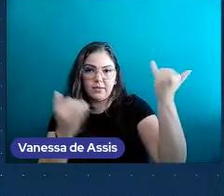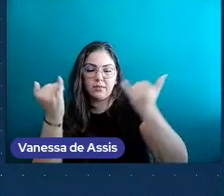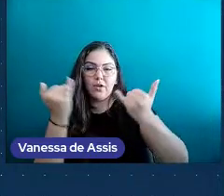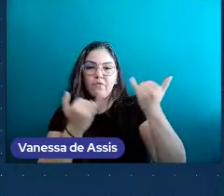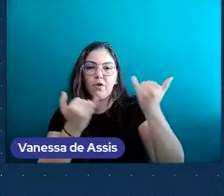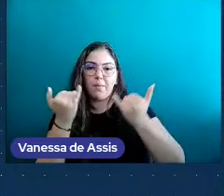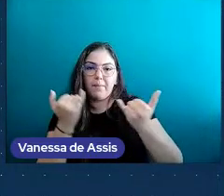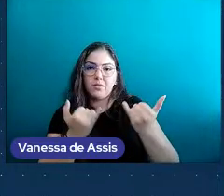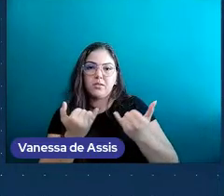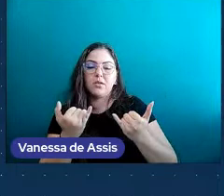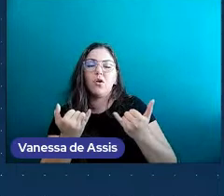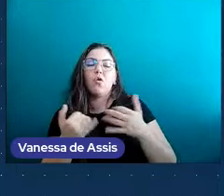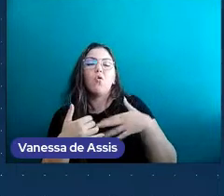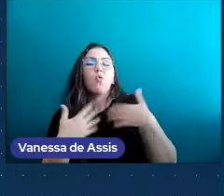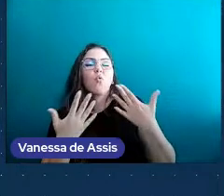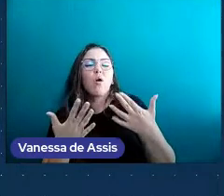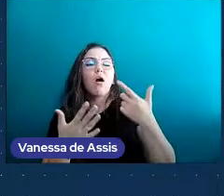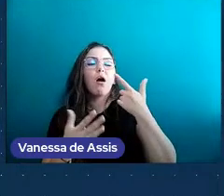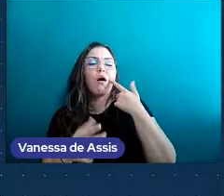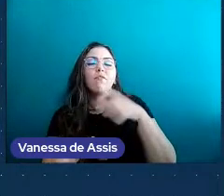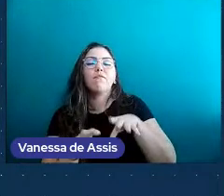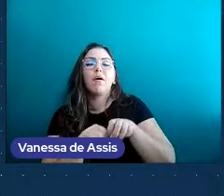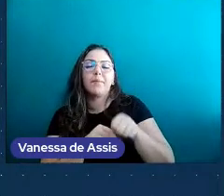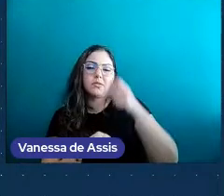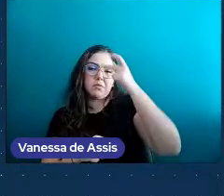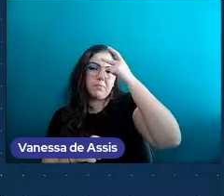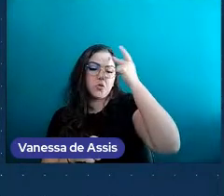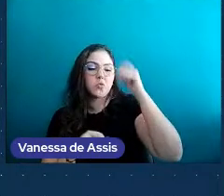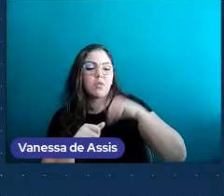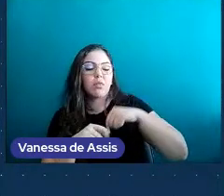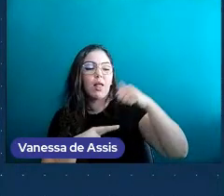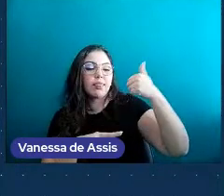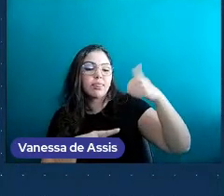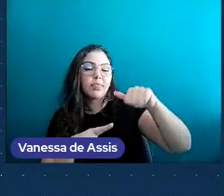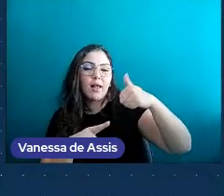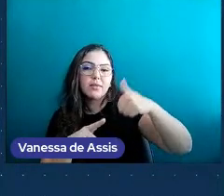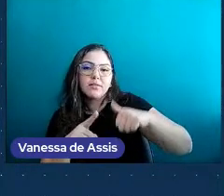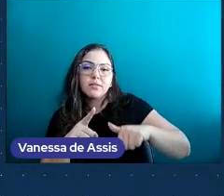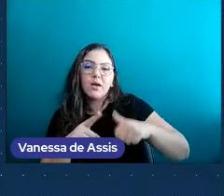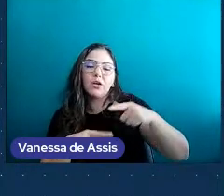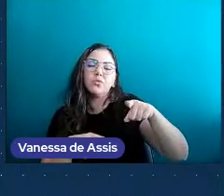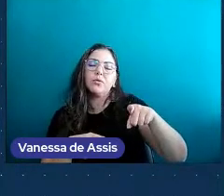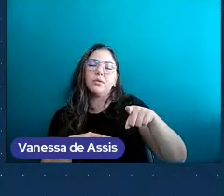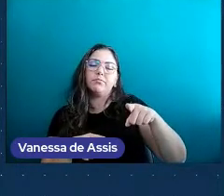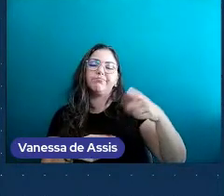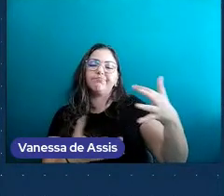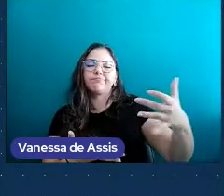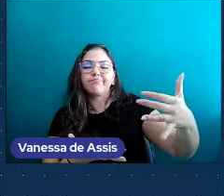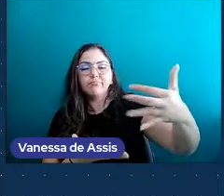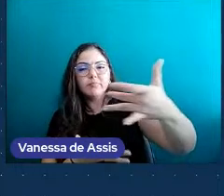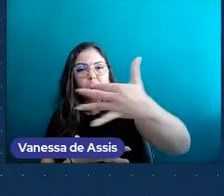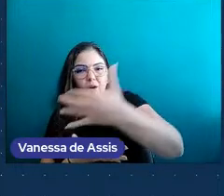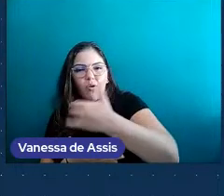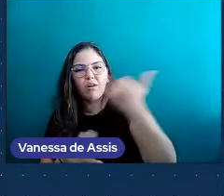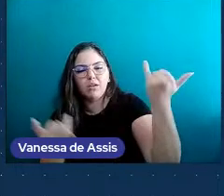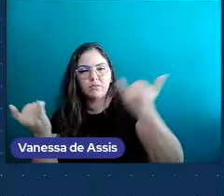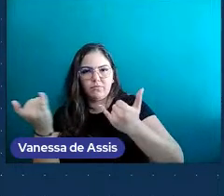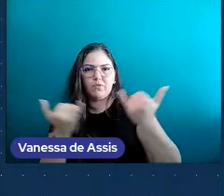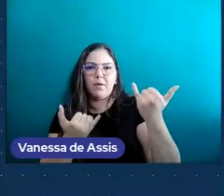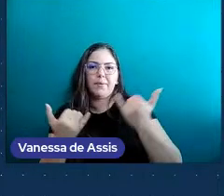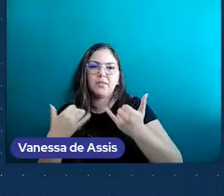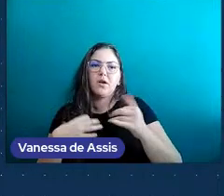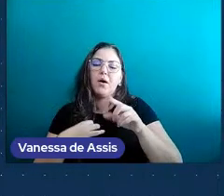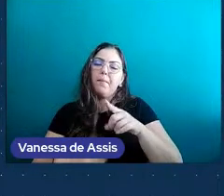dessa pessoa para fazer essa análise, essa coleta, para que a gente deixe o mais explícito possível quaisquer